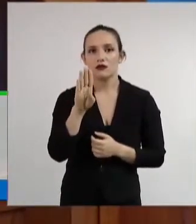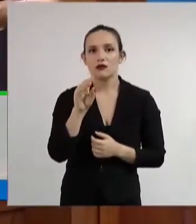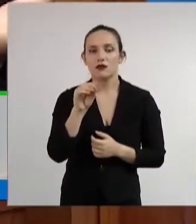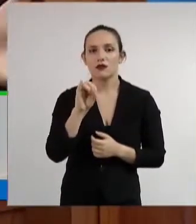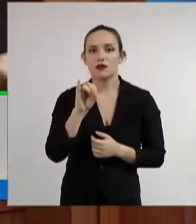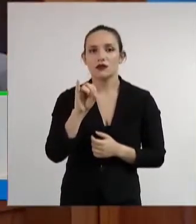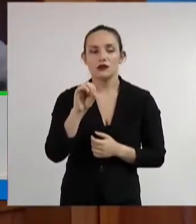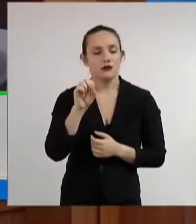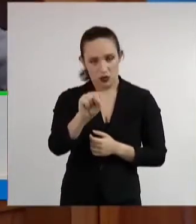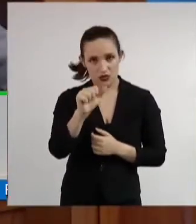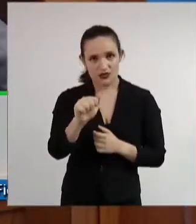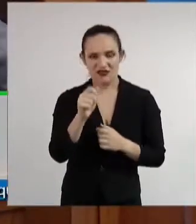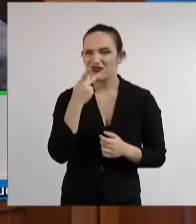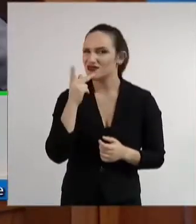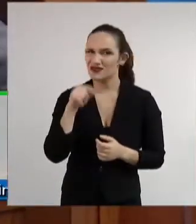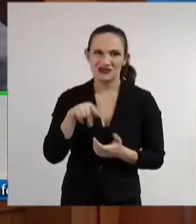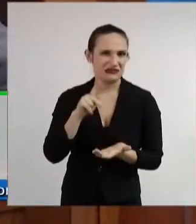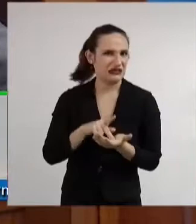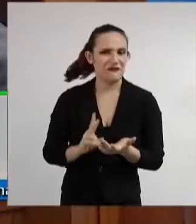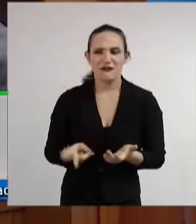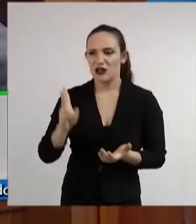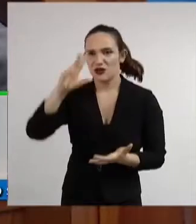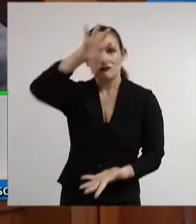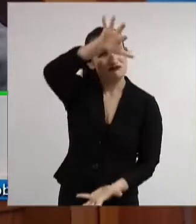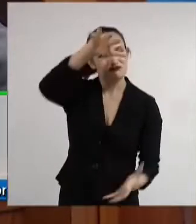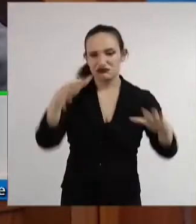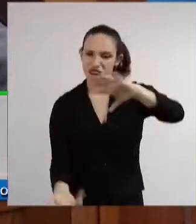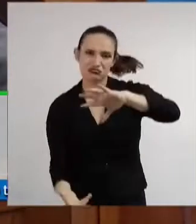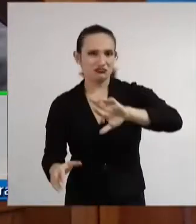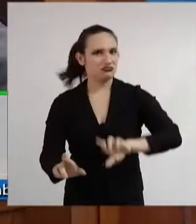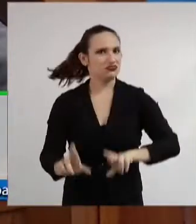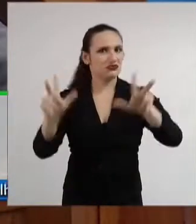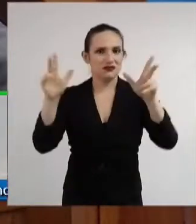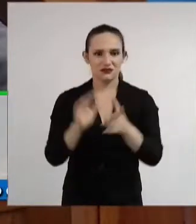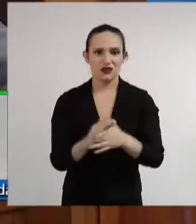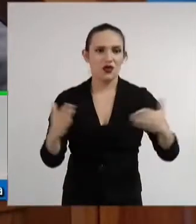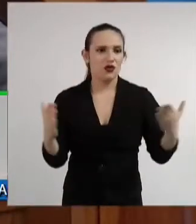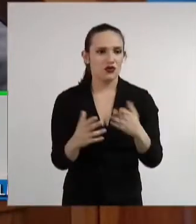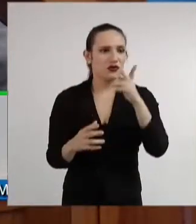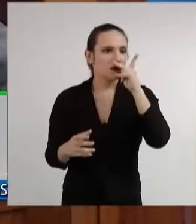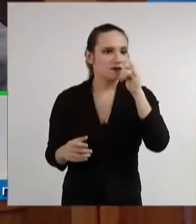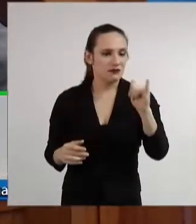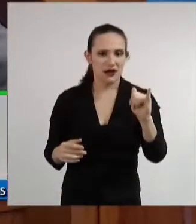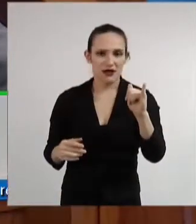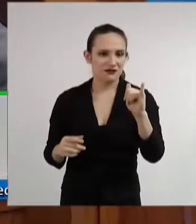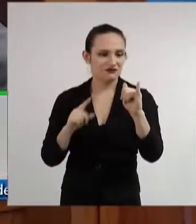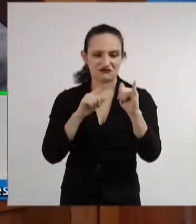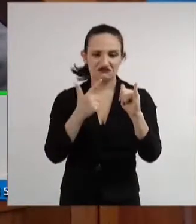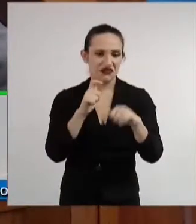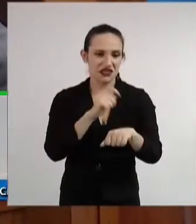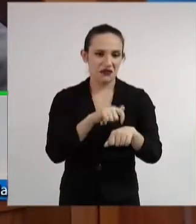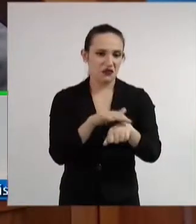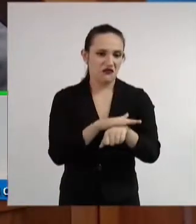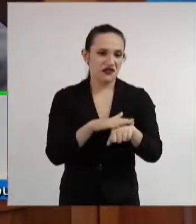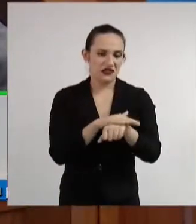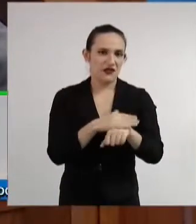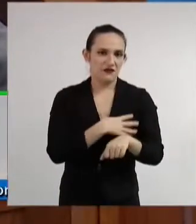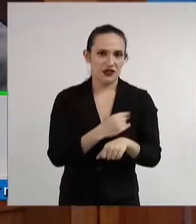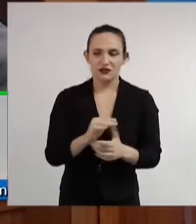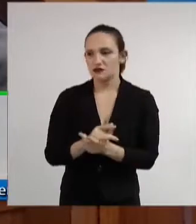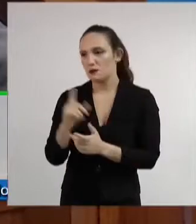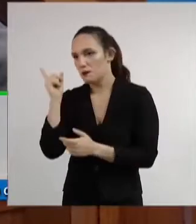a célula máter está com um problema. Hoje, o pai já não tem mais um tempo de falar com o filho, a